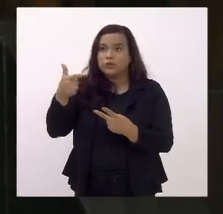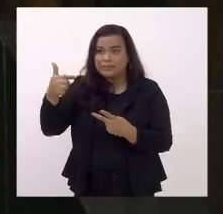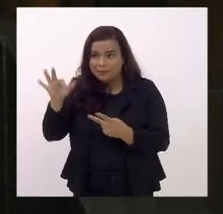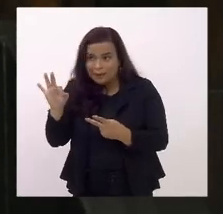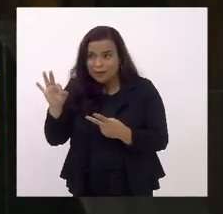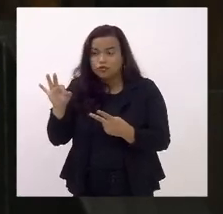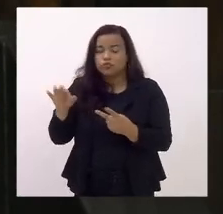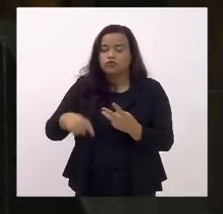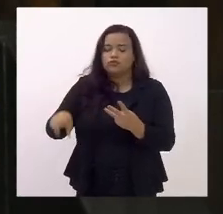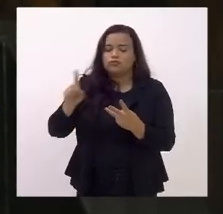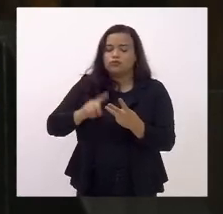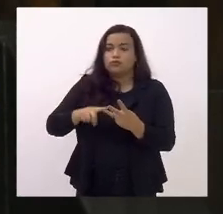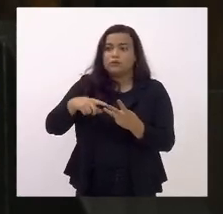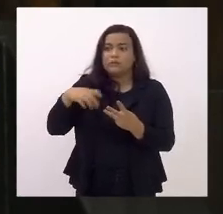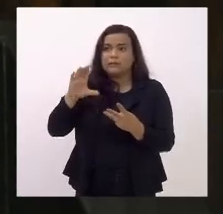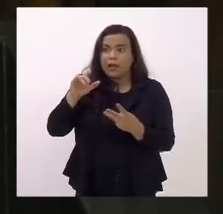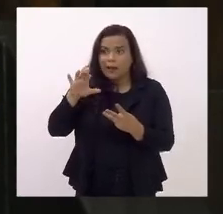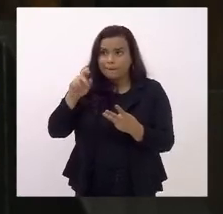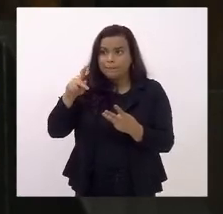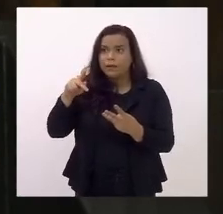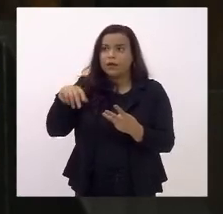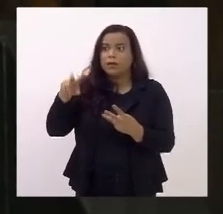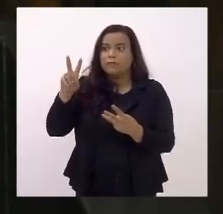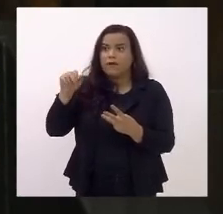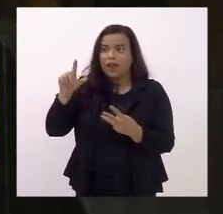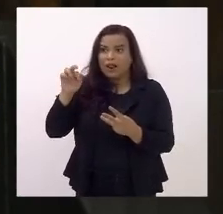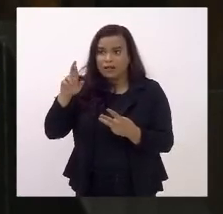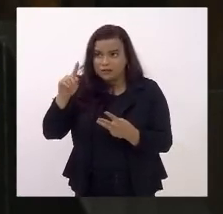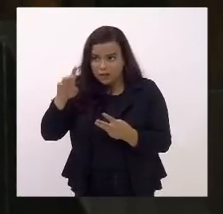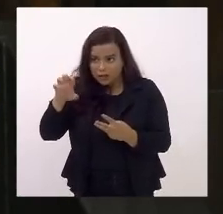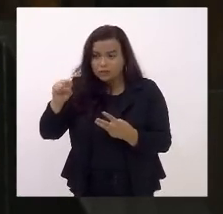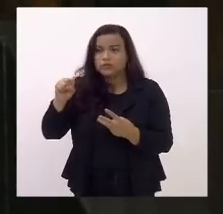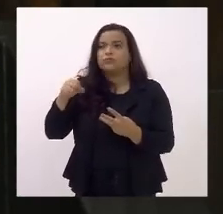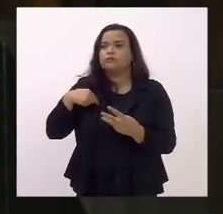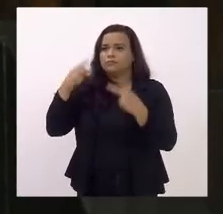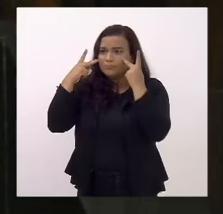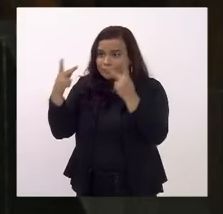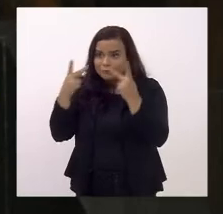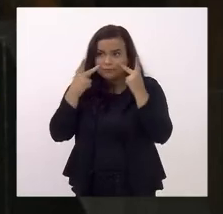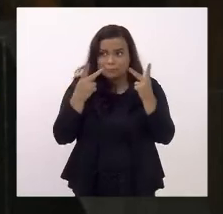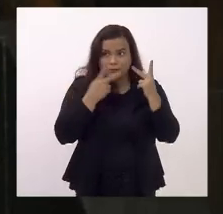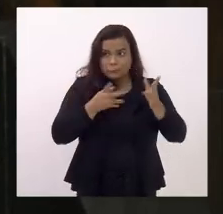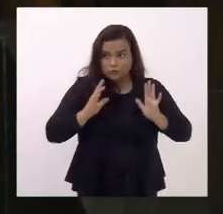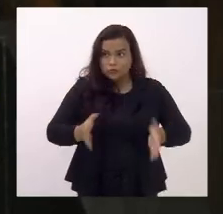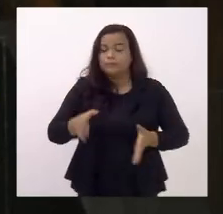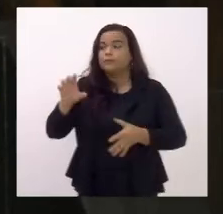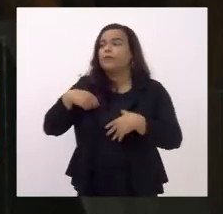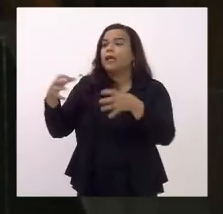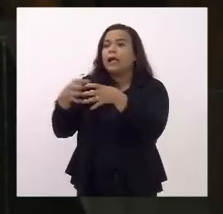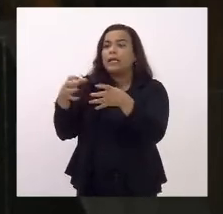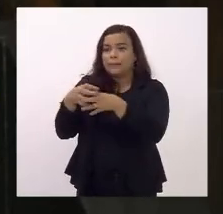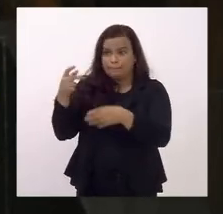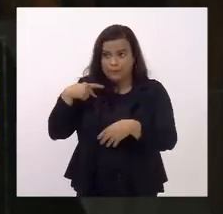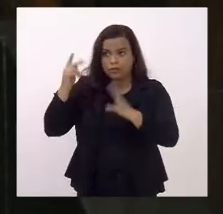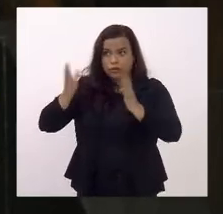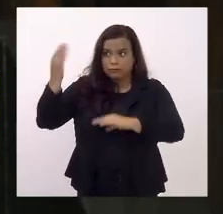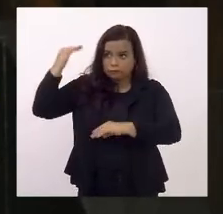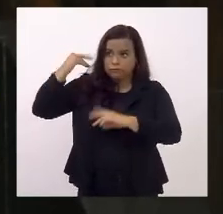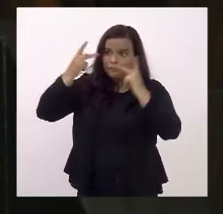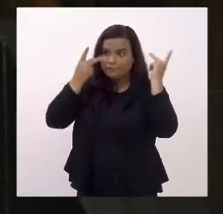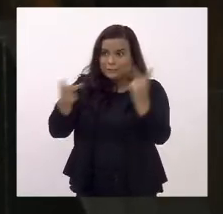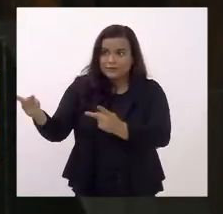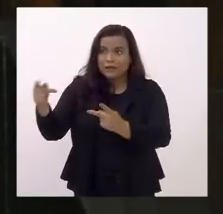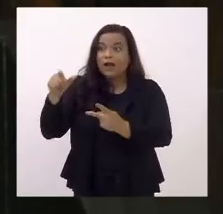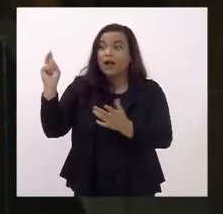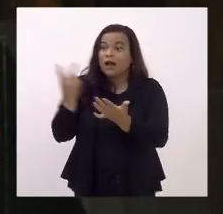Ladário, como escolas que eu visitei pessoalmente hoje. A minha equipe, na segunda-feira, já tinha feito uma visita nessas escolas. Foram escolas que ficaram afundadas